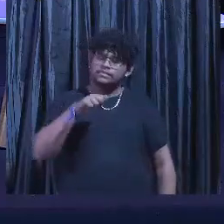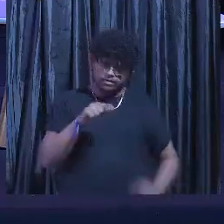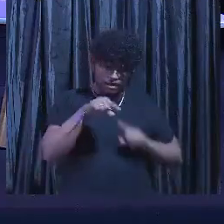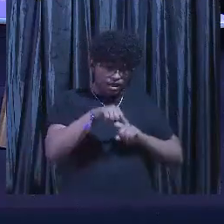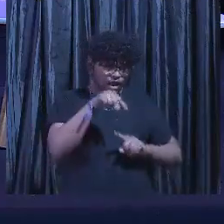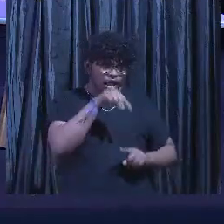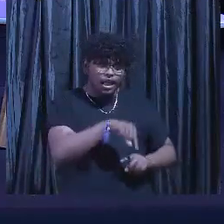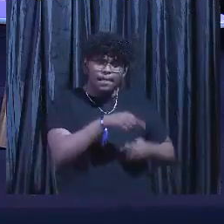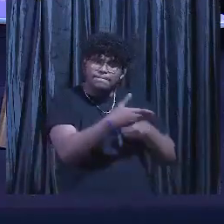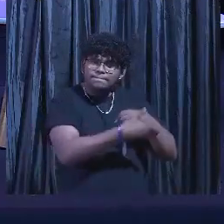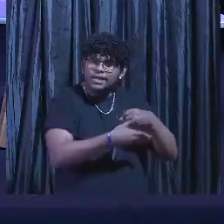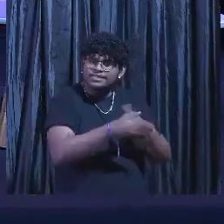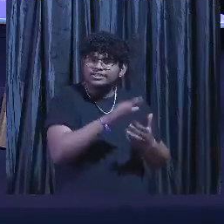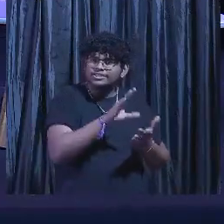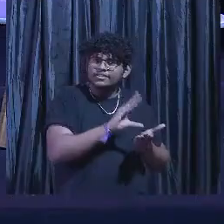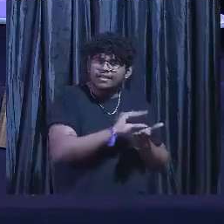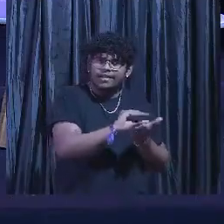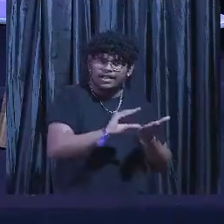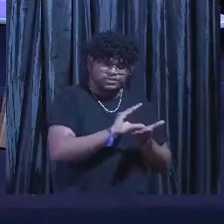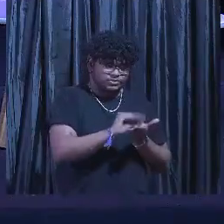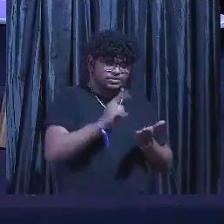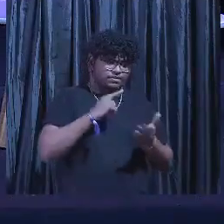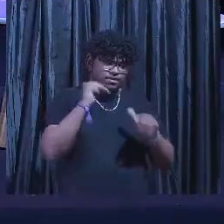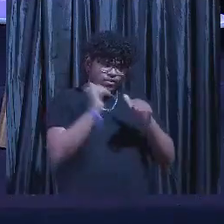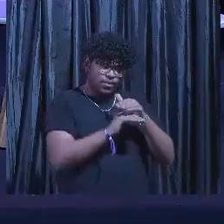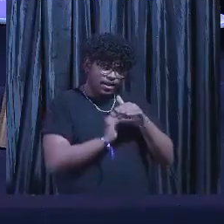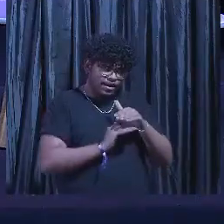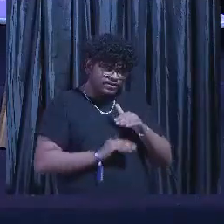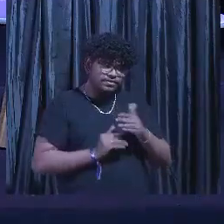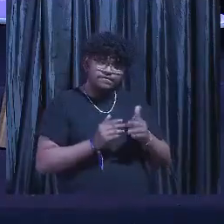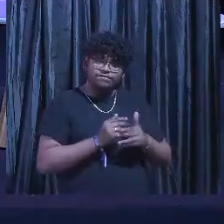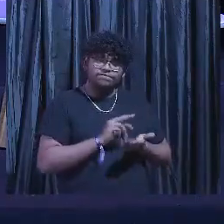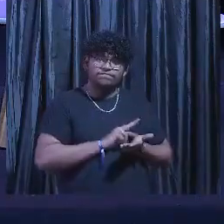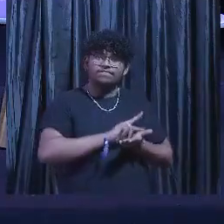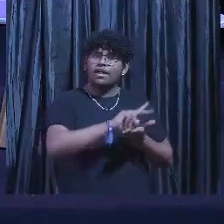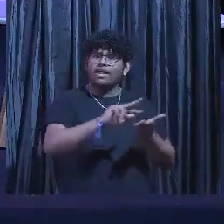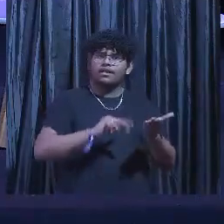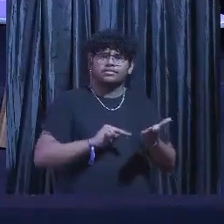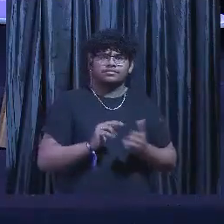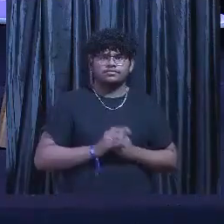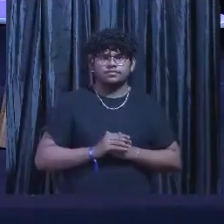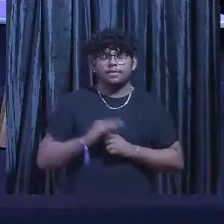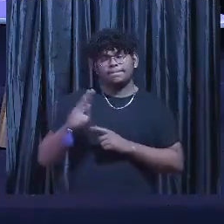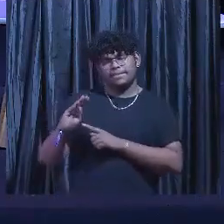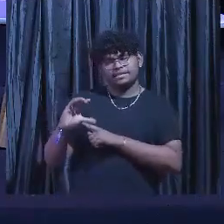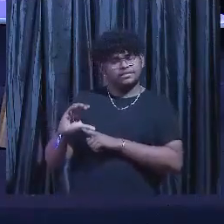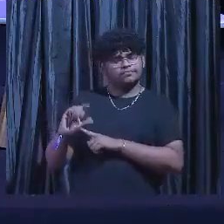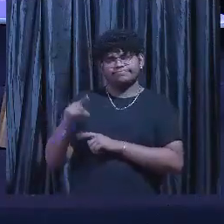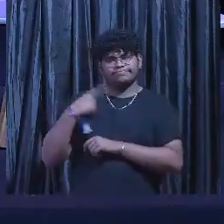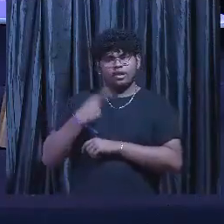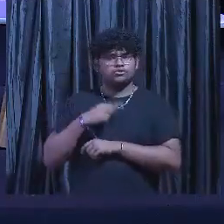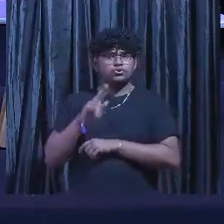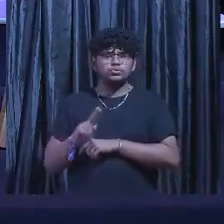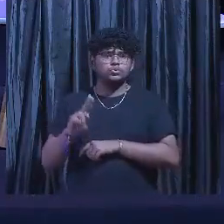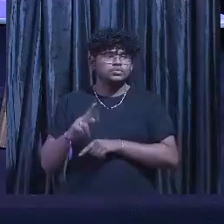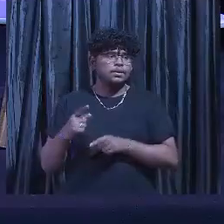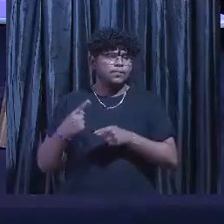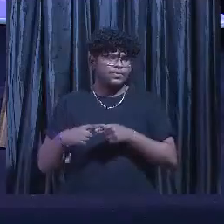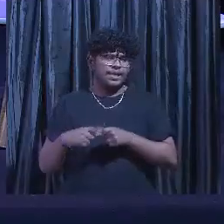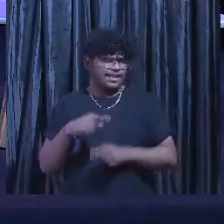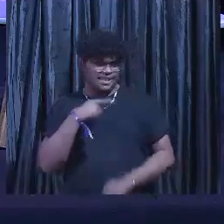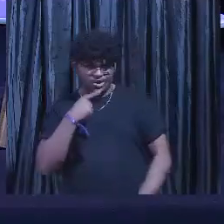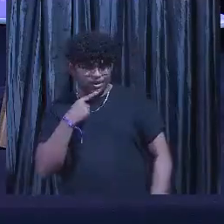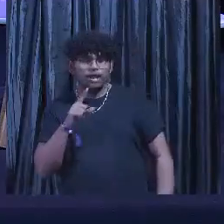modifica? Então, a gente não aplica blockchain na geração de cidadãos de dados, não porque não dá, mas porque